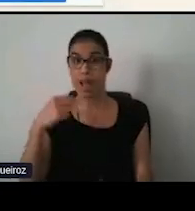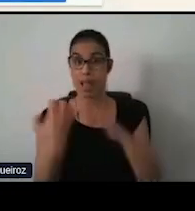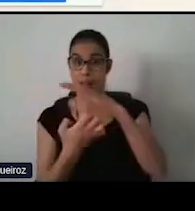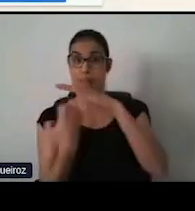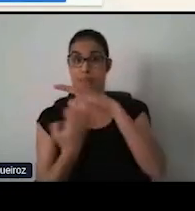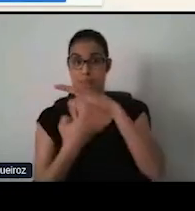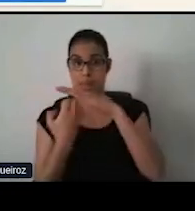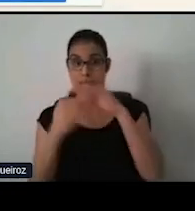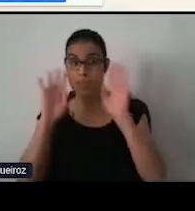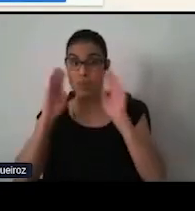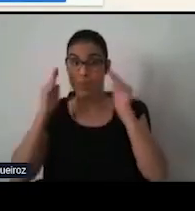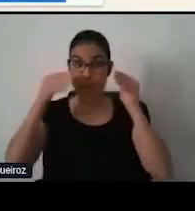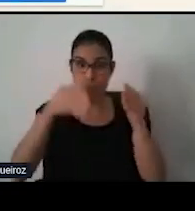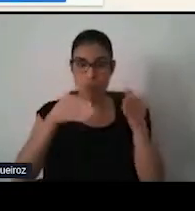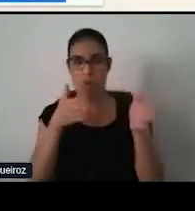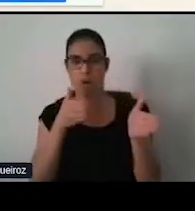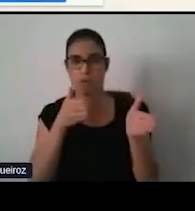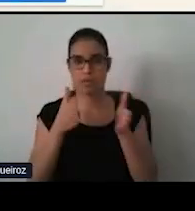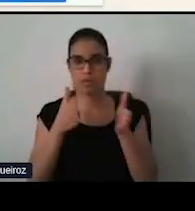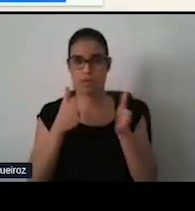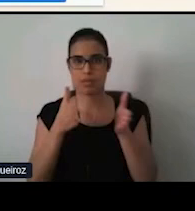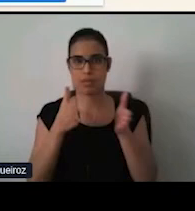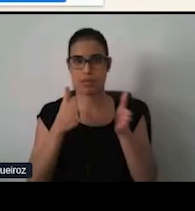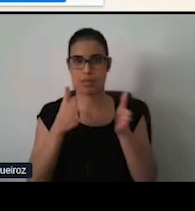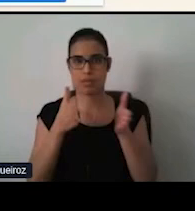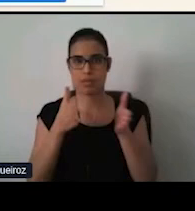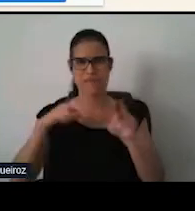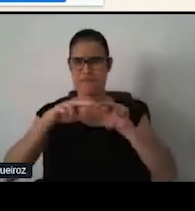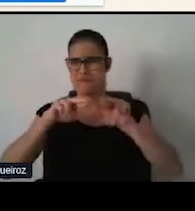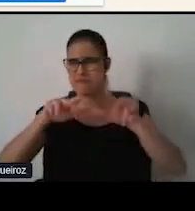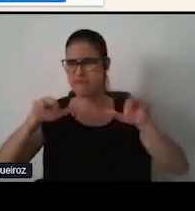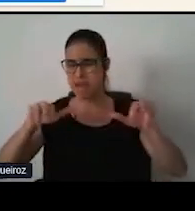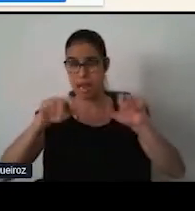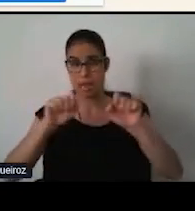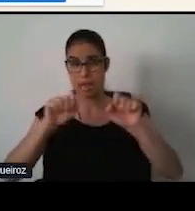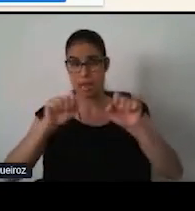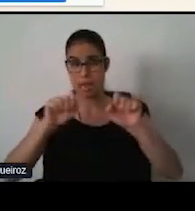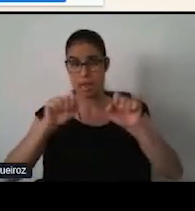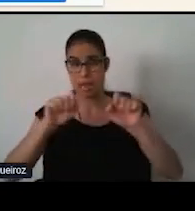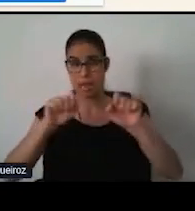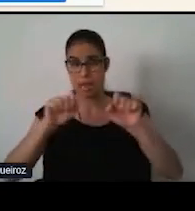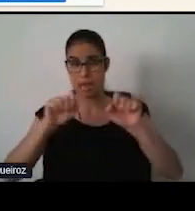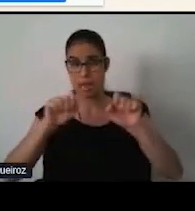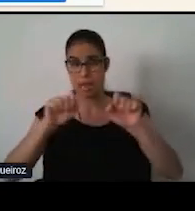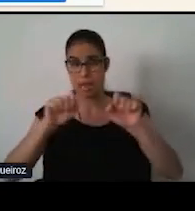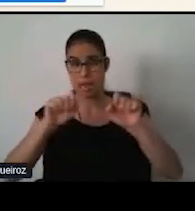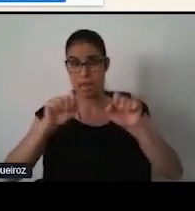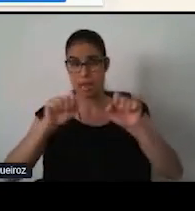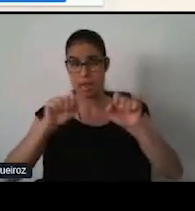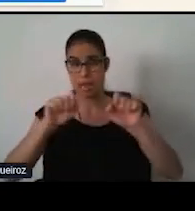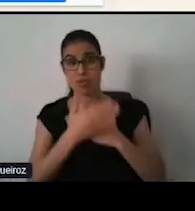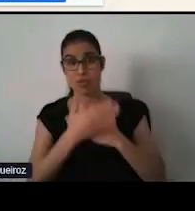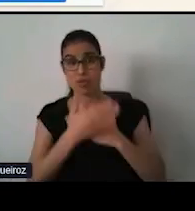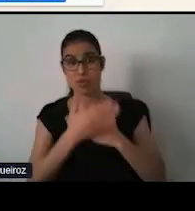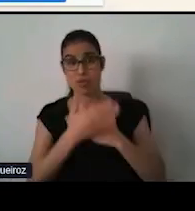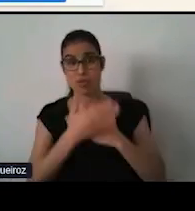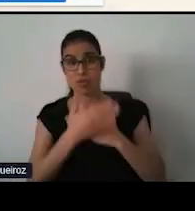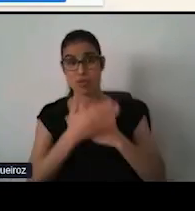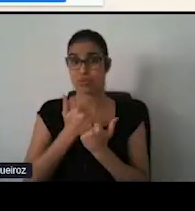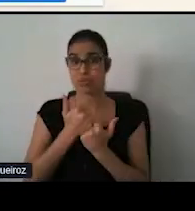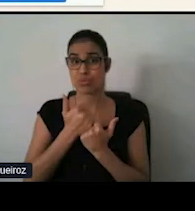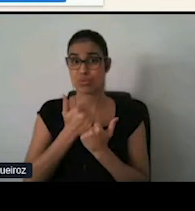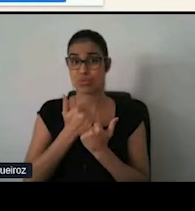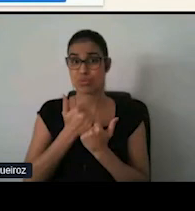empresa voltada para acessibilidade, eles têm várias ferramentas, então eles estão aí já há algum tempo no mercado.